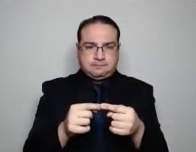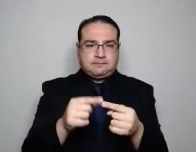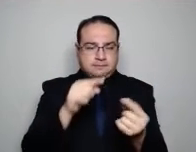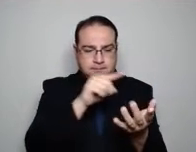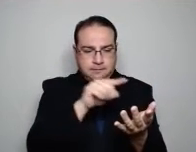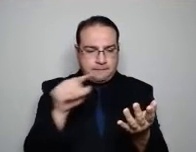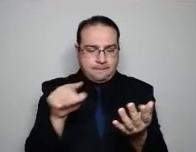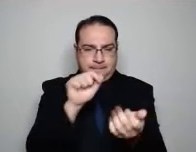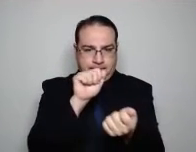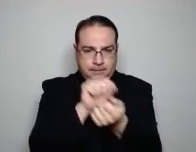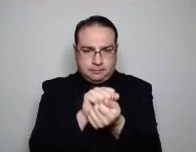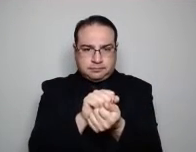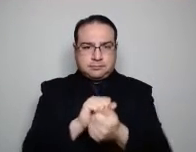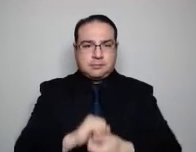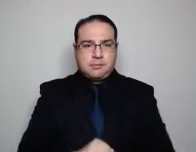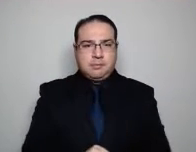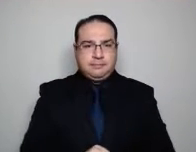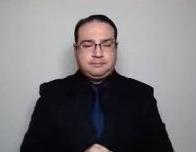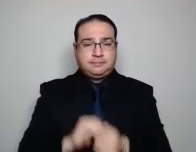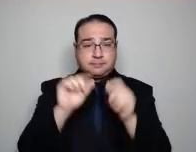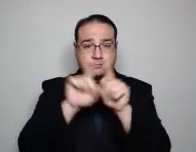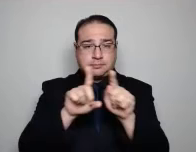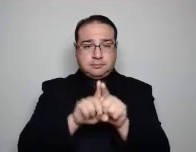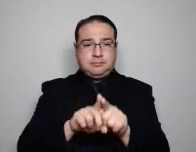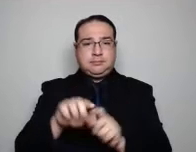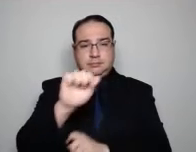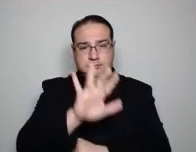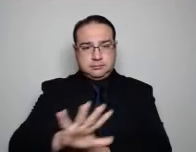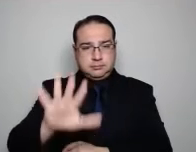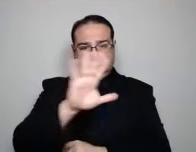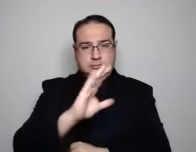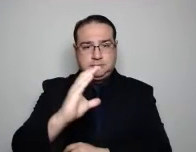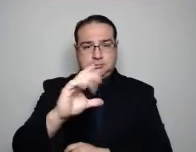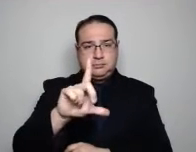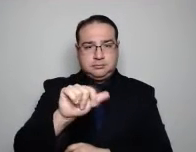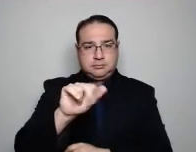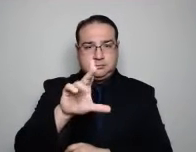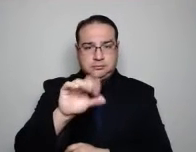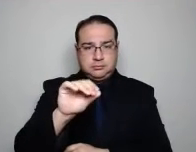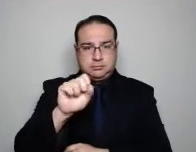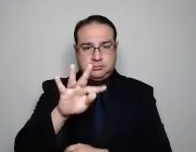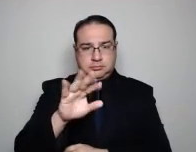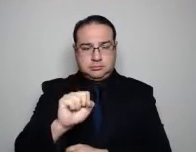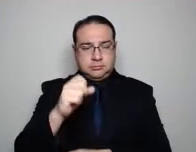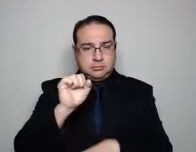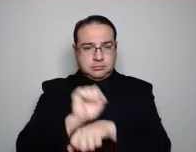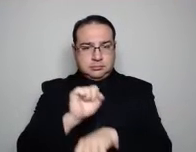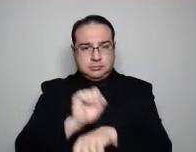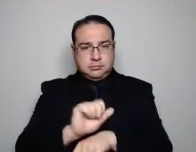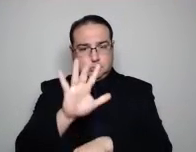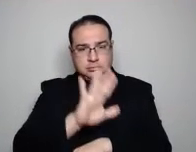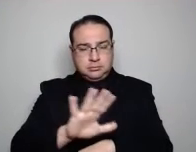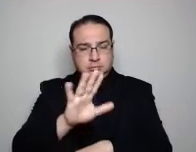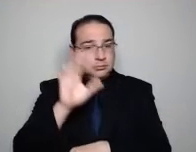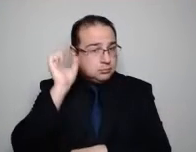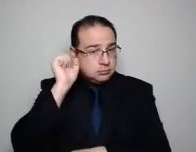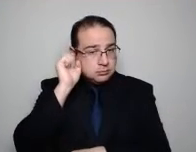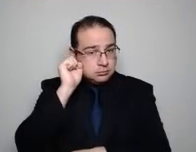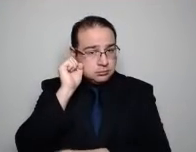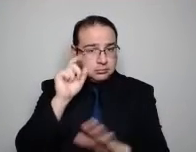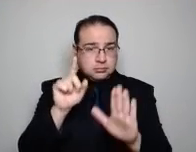também, a imagem do desembargador Cláudio Santos está congelada, não sei se ele está nos ouvindo. Está nos ouvindo, desembargador Cláudio